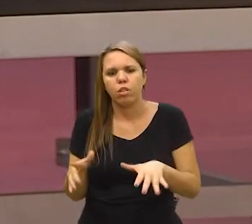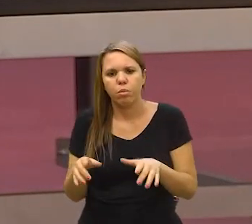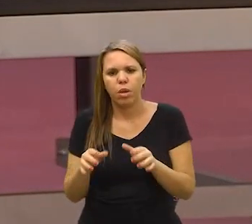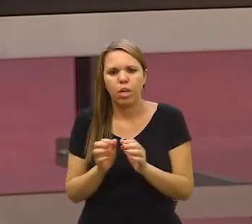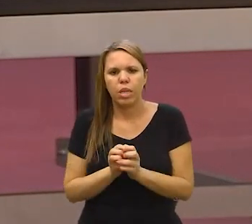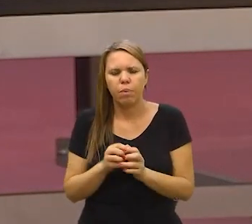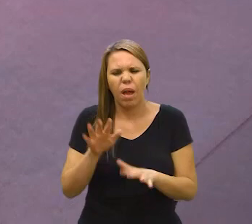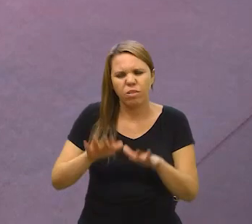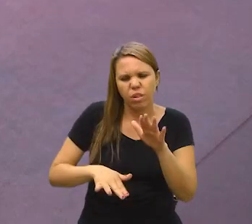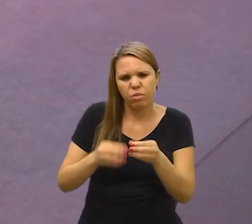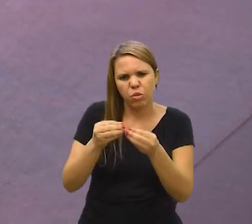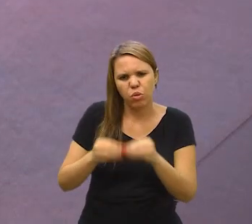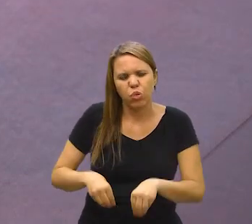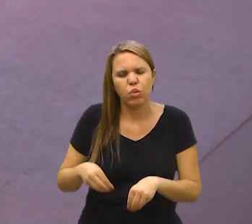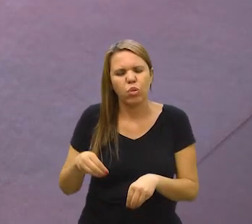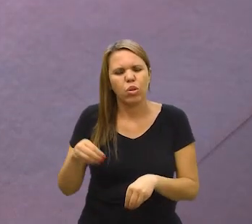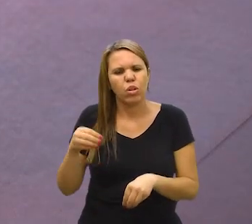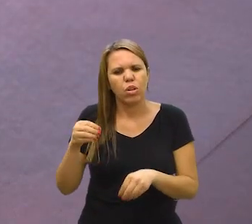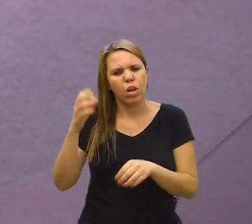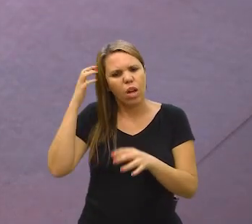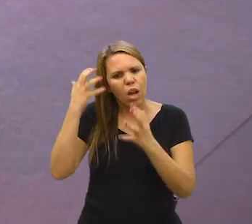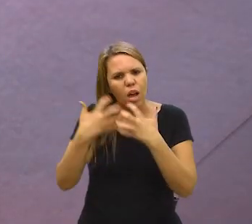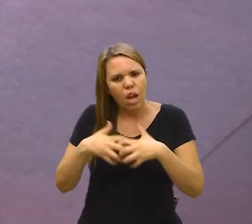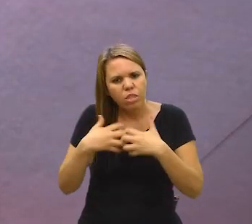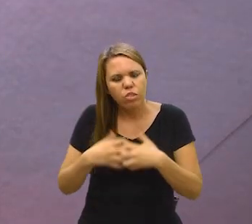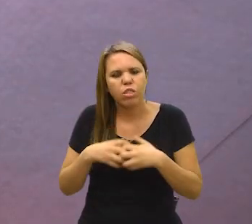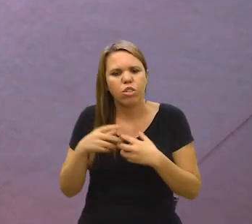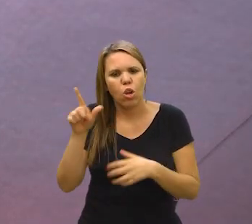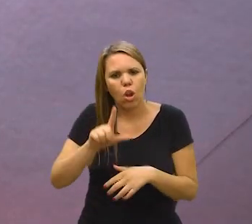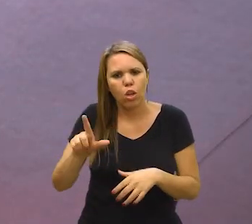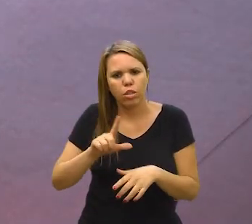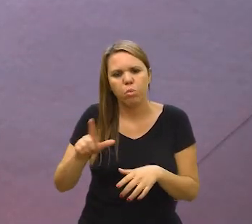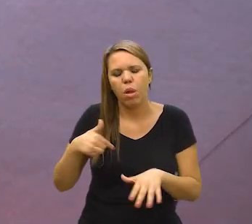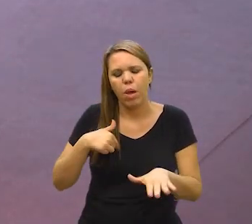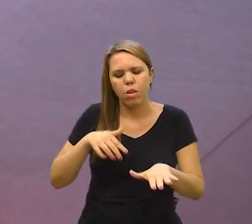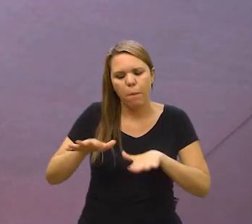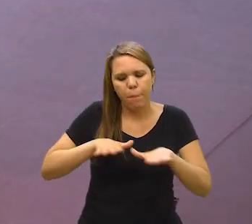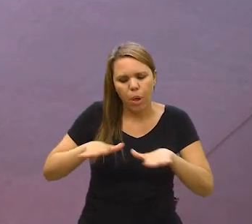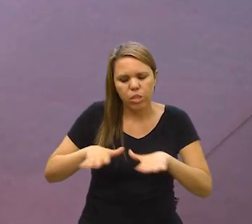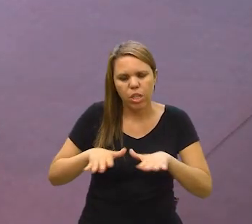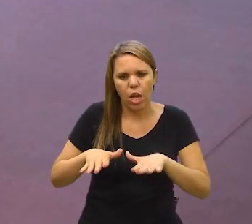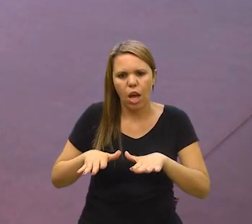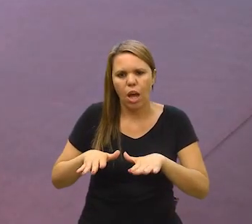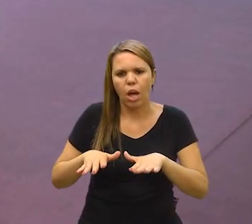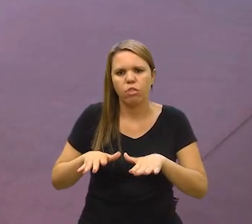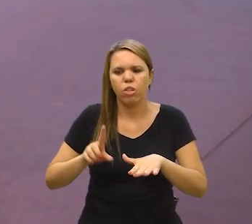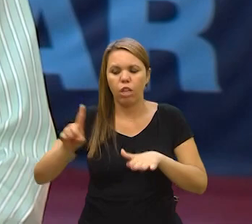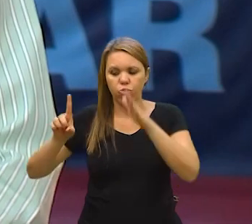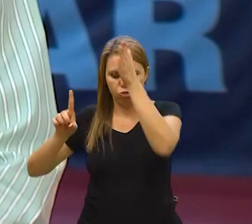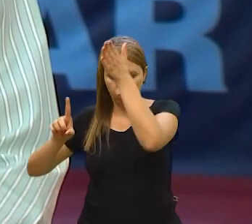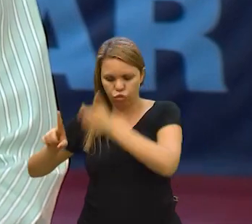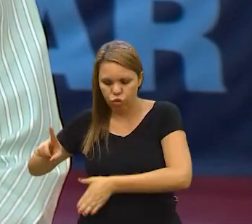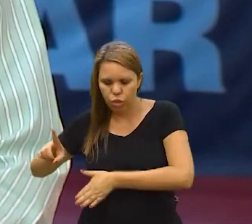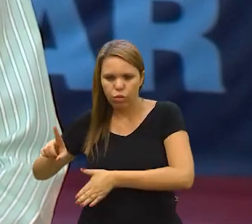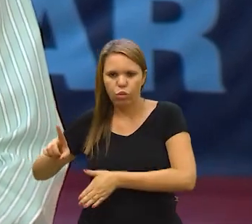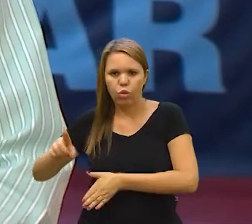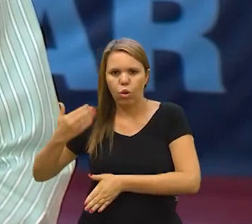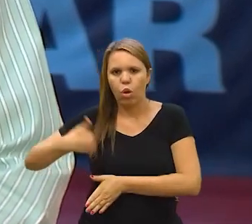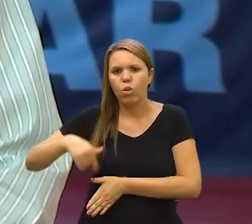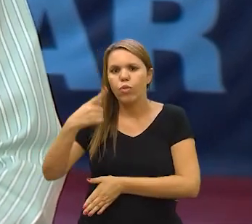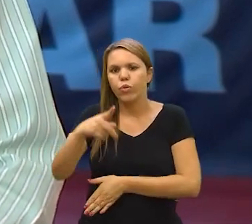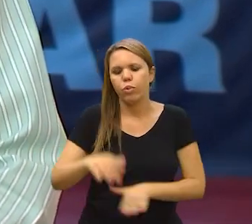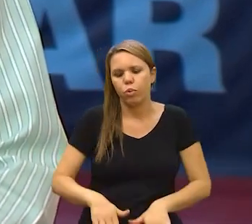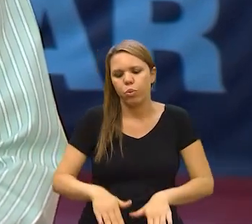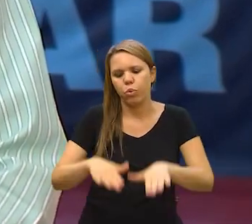de raciocínio lógico e tudo mais, mas no meu caso afetou mais a parte motora mesmo do lado direito do corpo. Tá. Sobre a sua